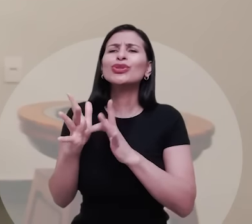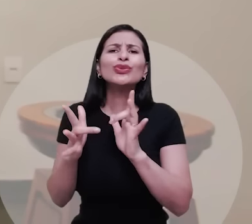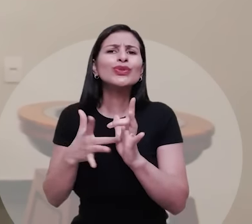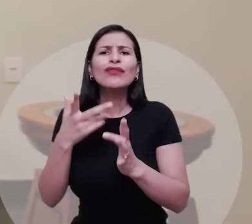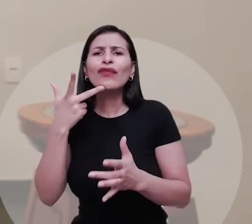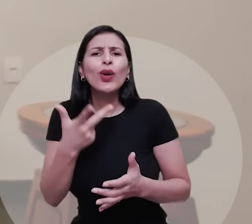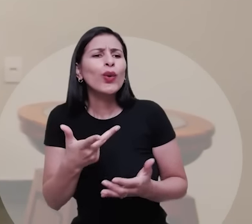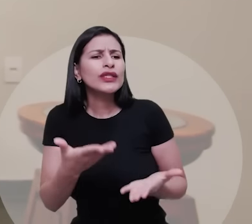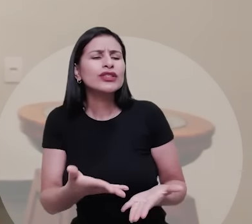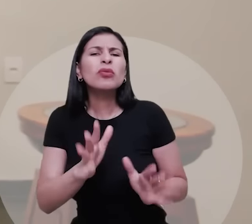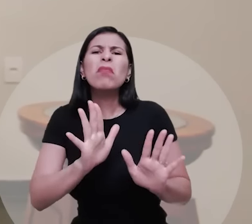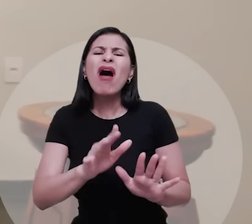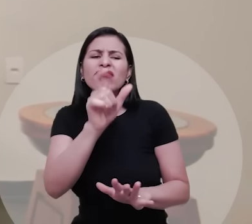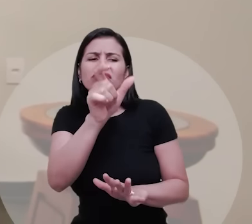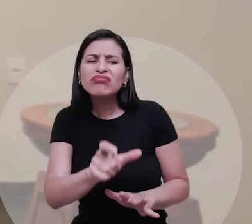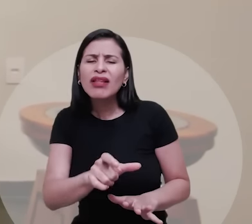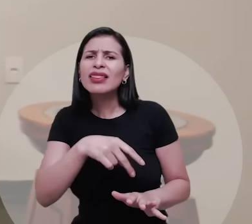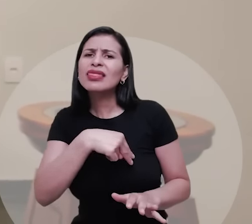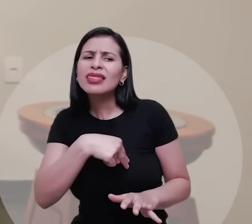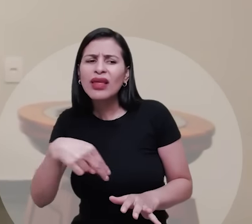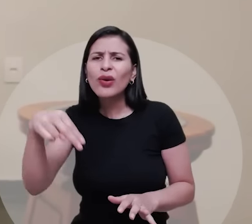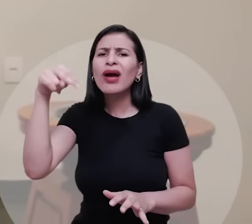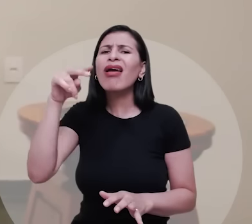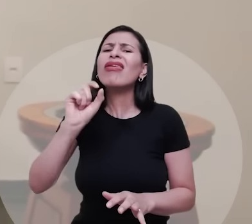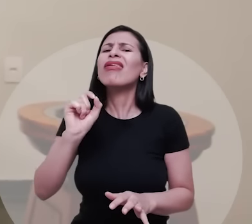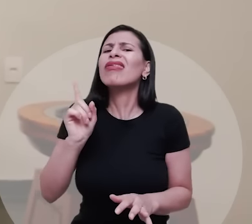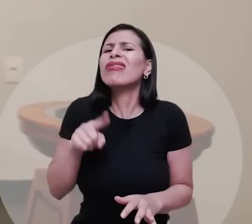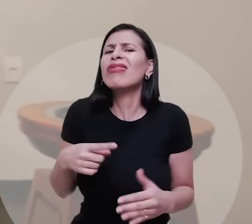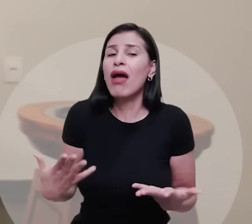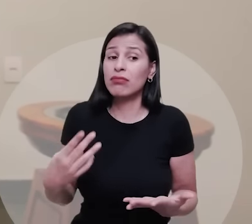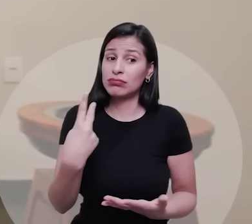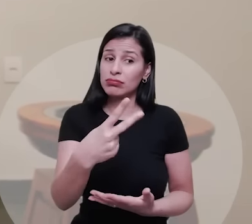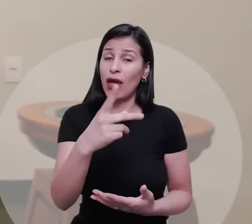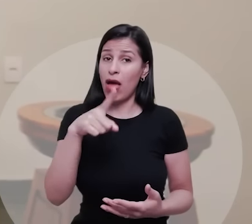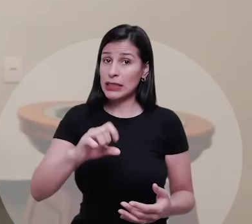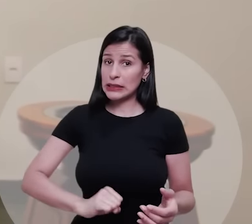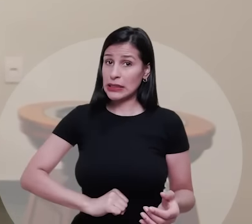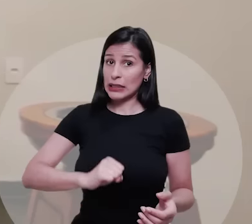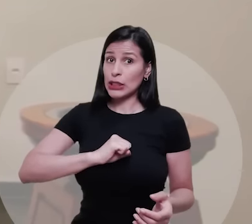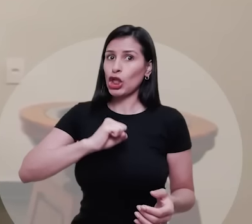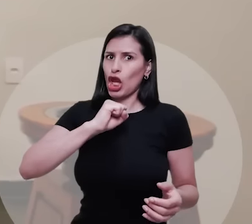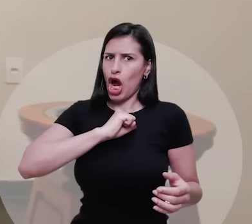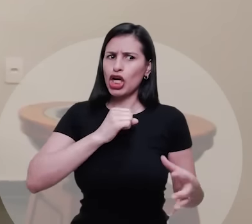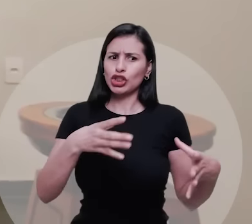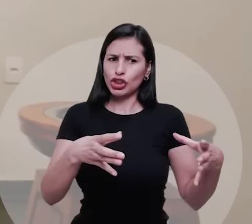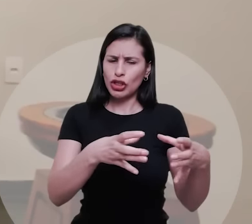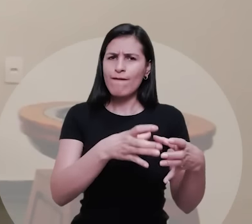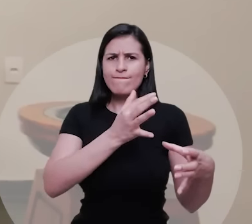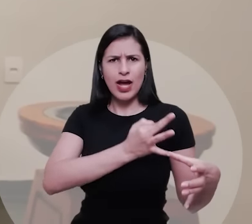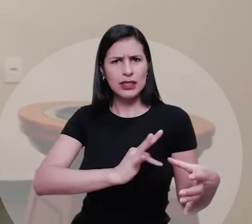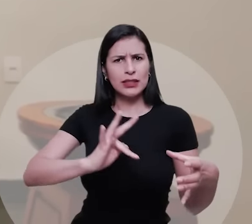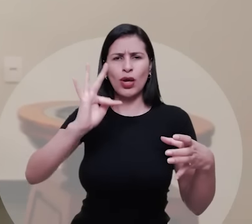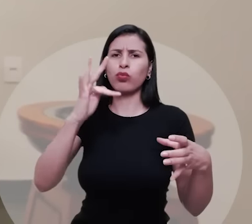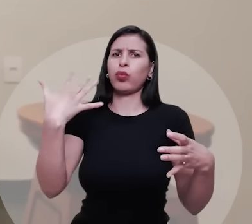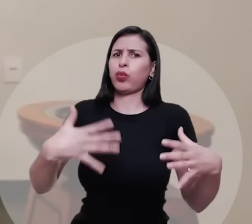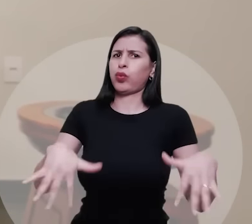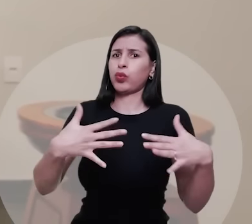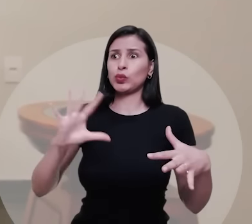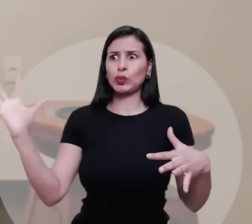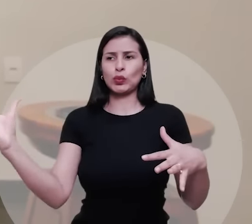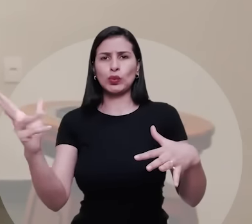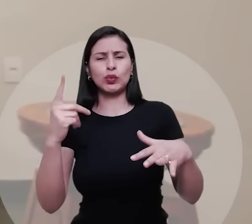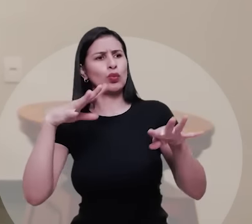era Nicodemos? Nicodemos era um sacerdote fariseu muito respeitável. Nicodemos era